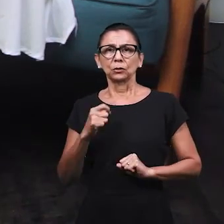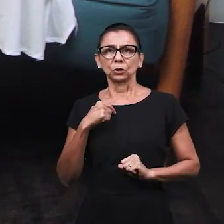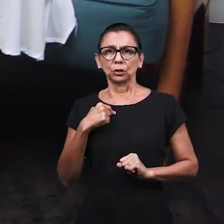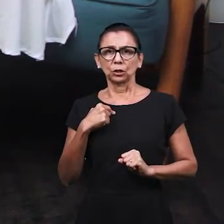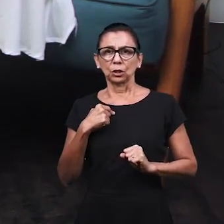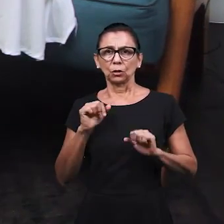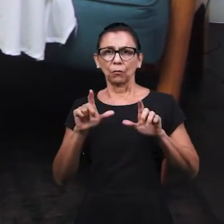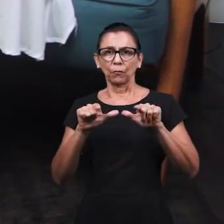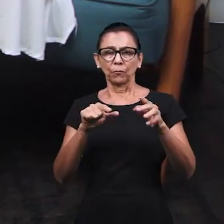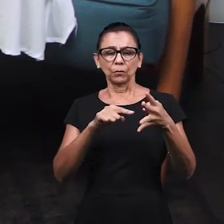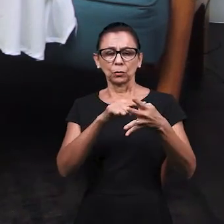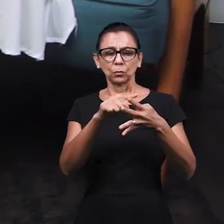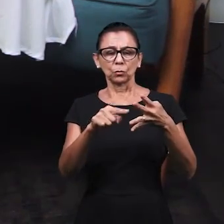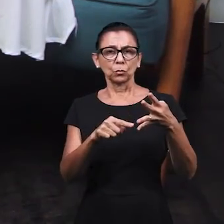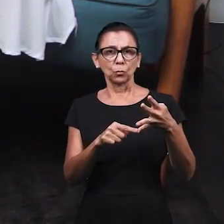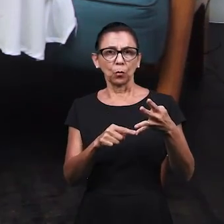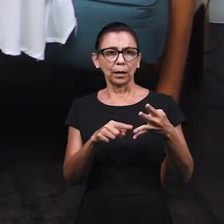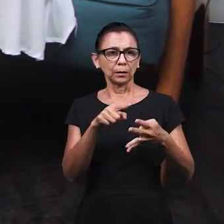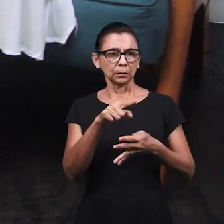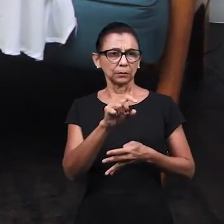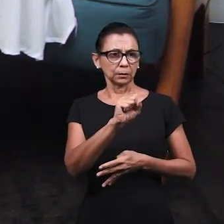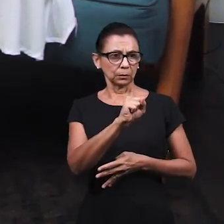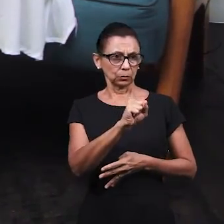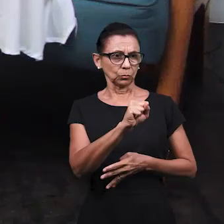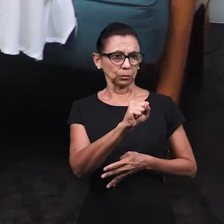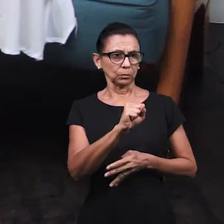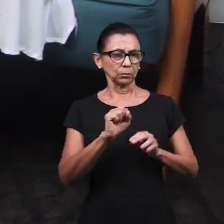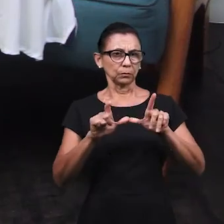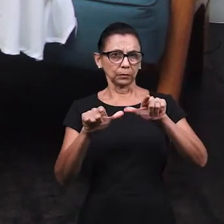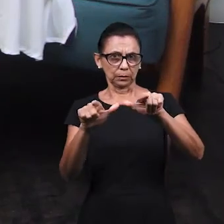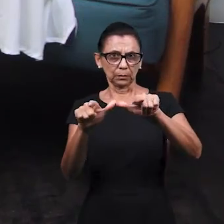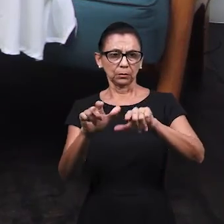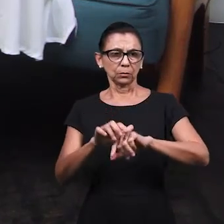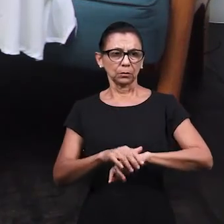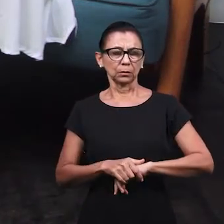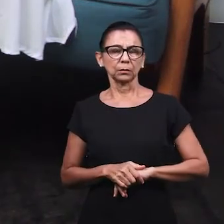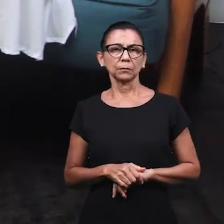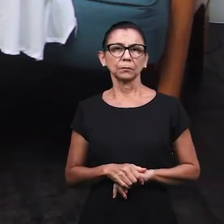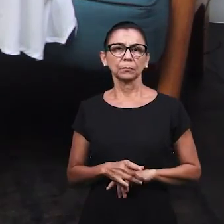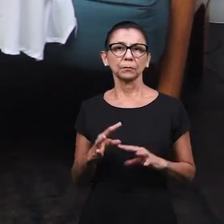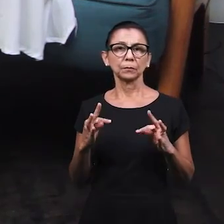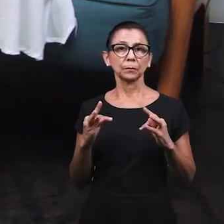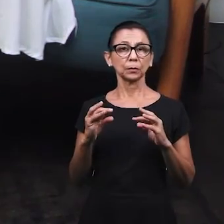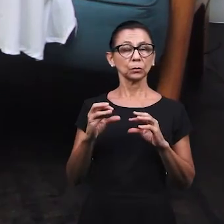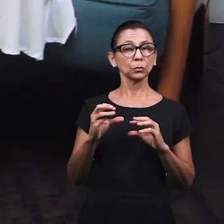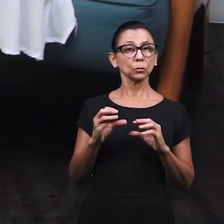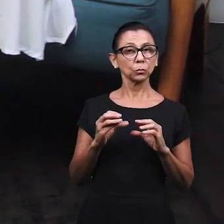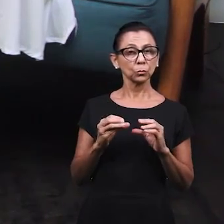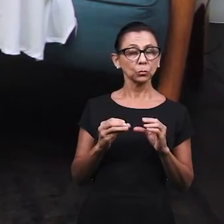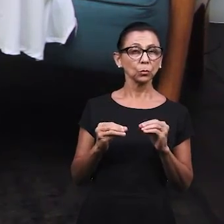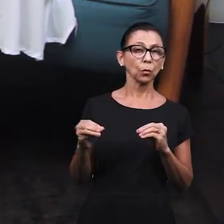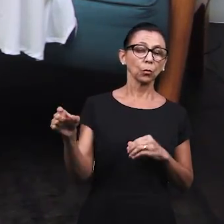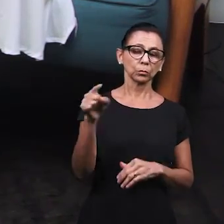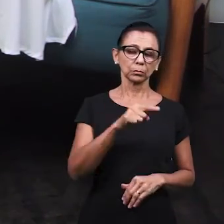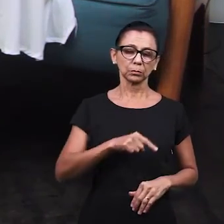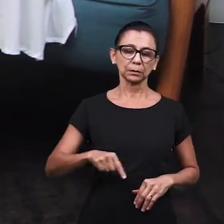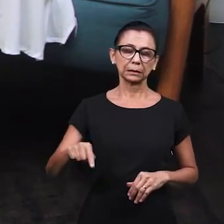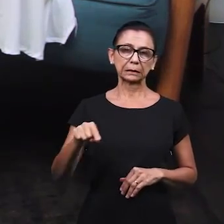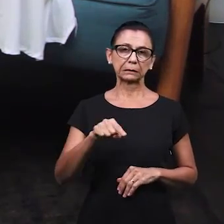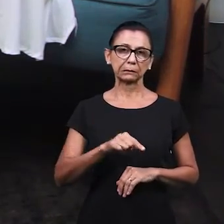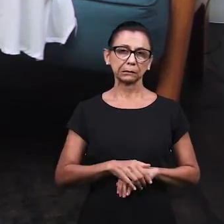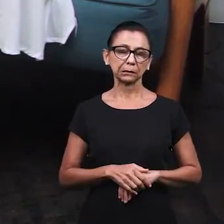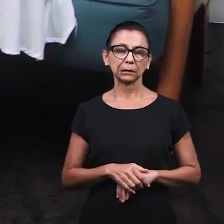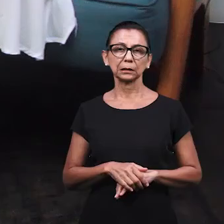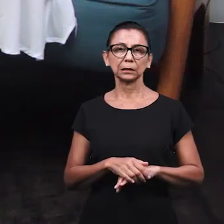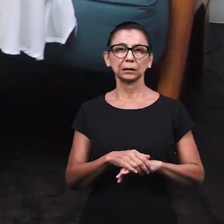participei das quatro primeiras, você participou de todas as oito edições da Missão Amazônia, mas de todos os irmãos envolvidos, né? Tanto no trabalho